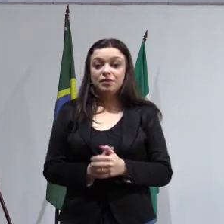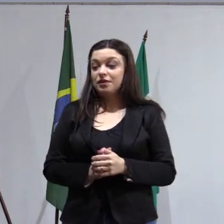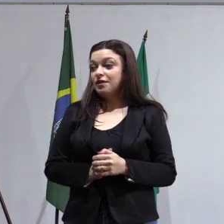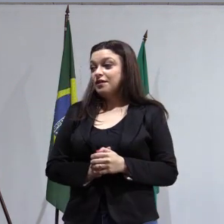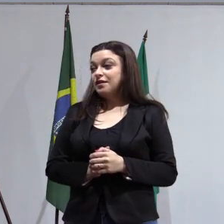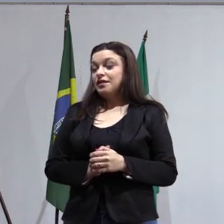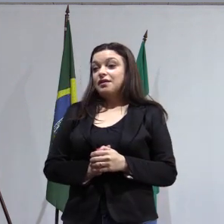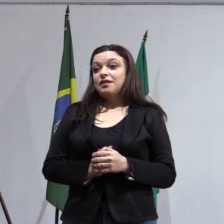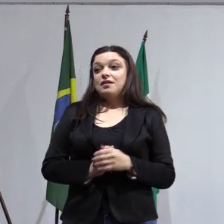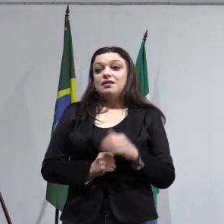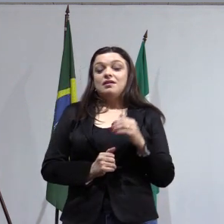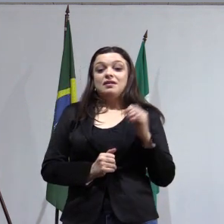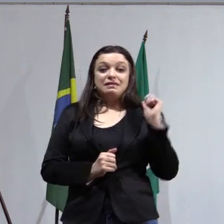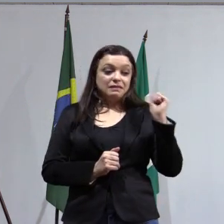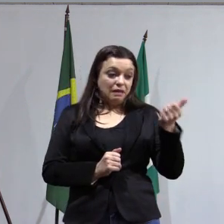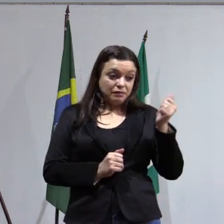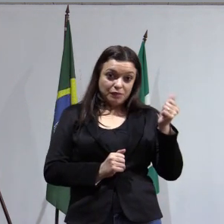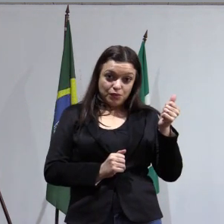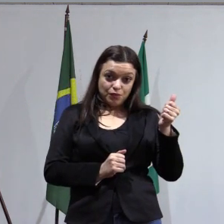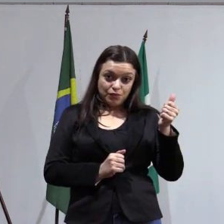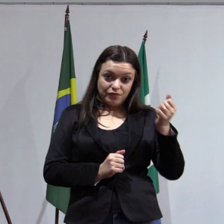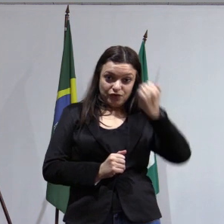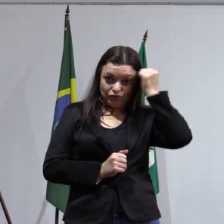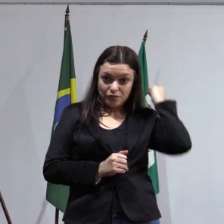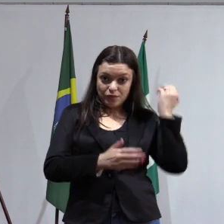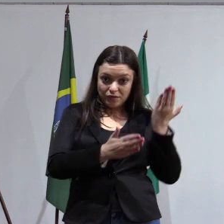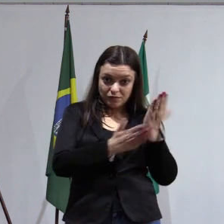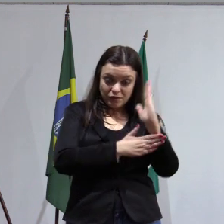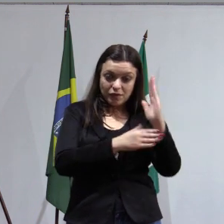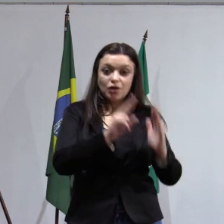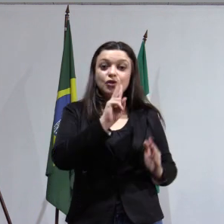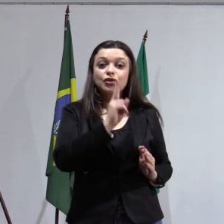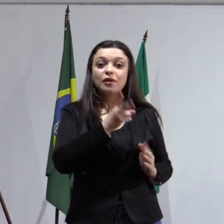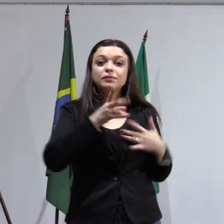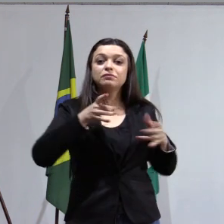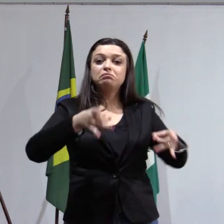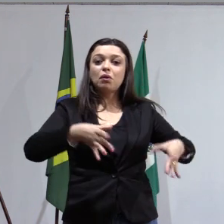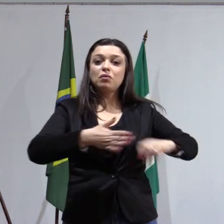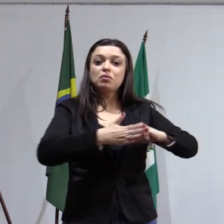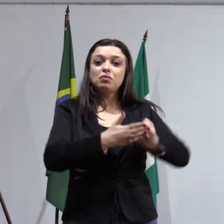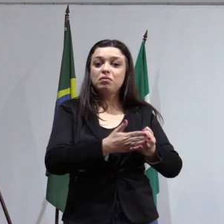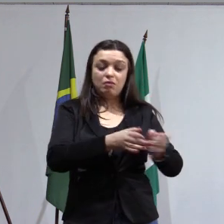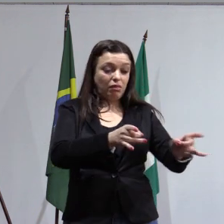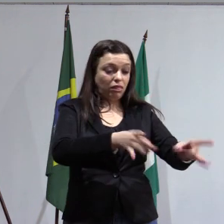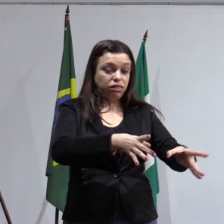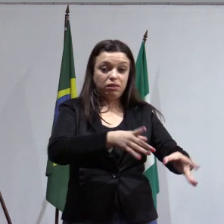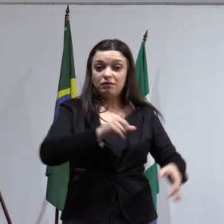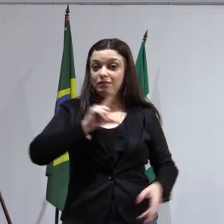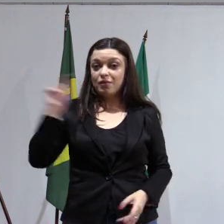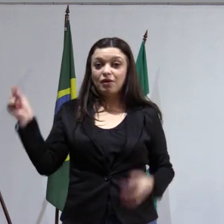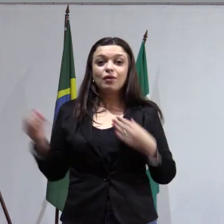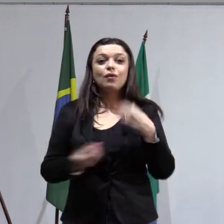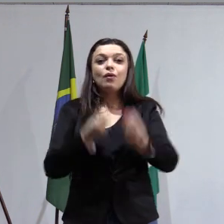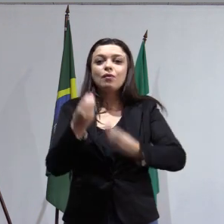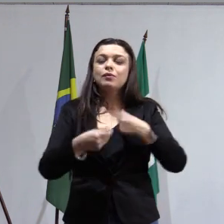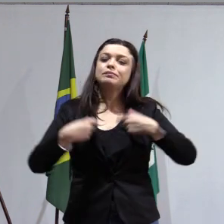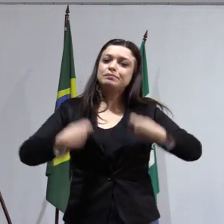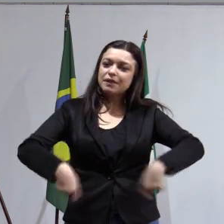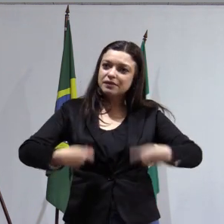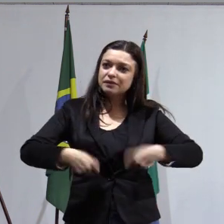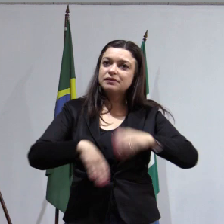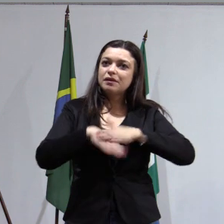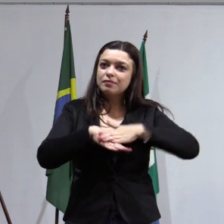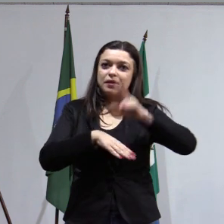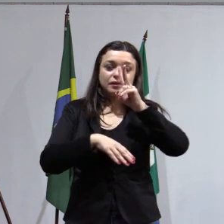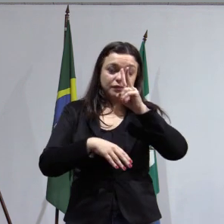Desses 2 mil, muitos mudam de curso, mas muitos se evadem. Então, nós temos que ter uma política de fortalecimento dos cursos de graduação que